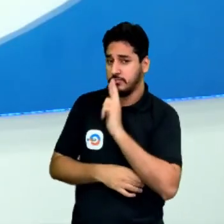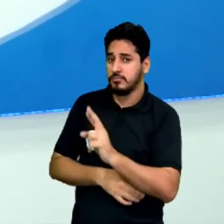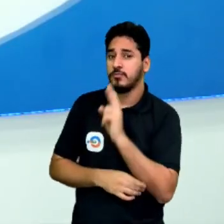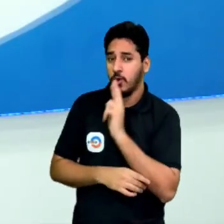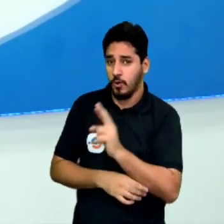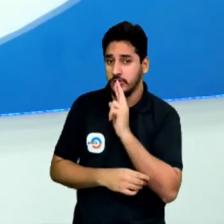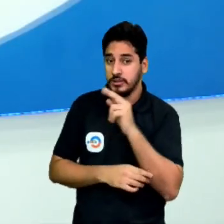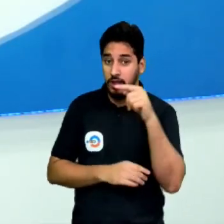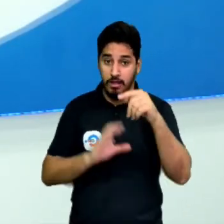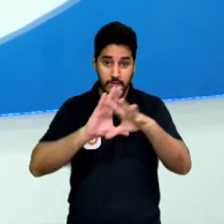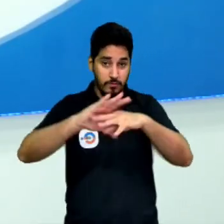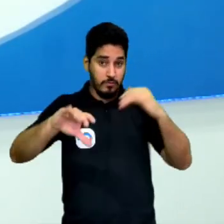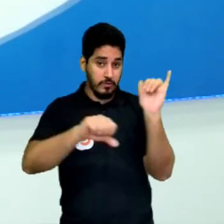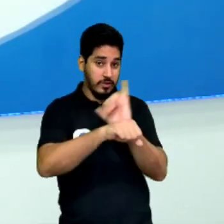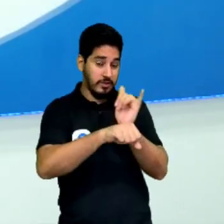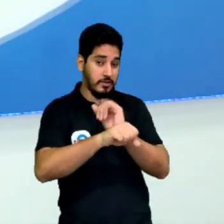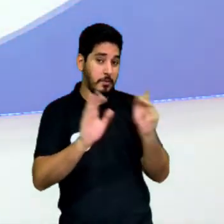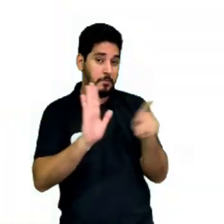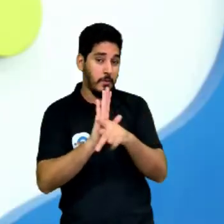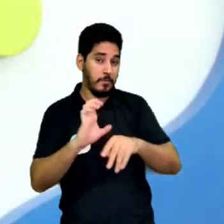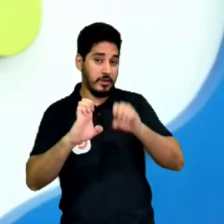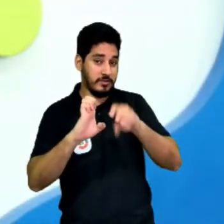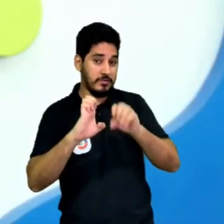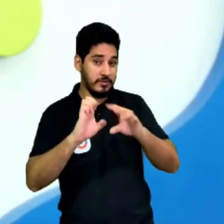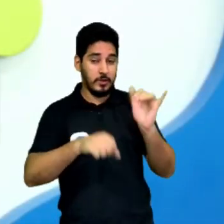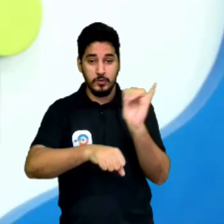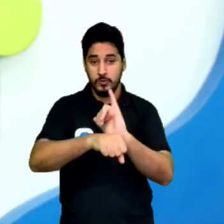do canal do Educa Recife no YouTube.